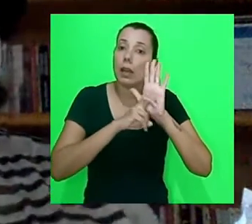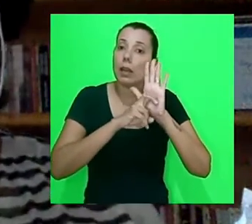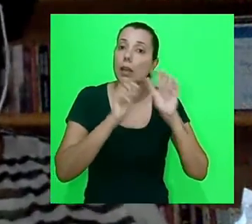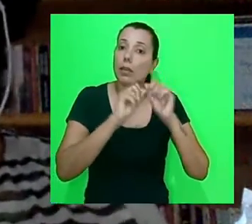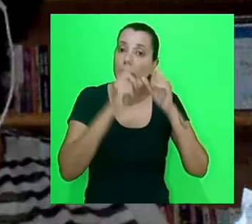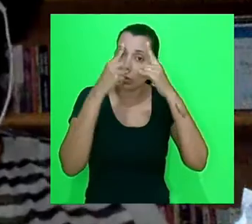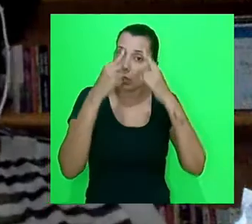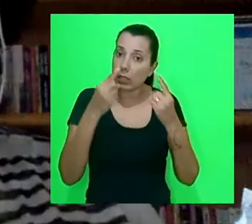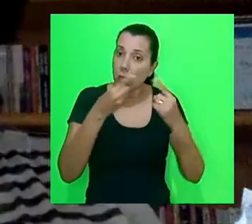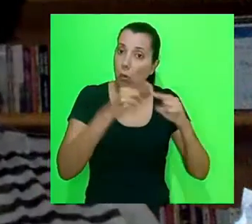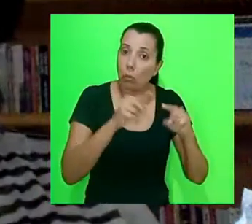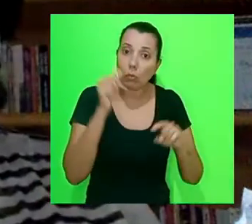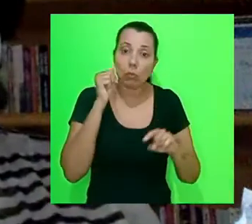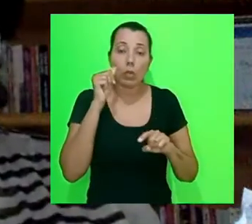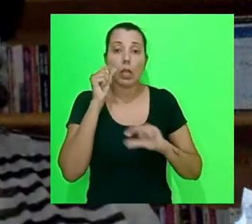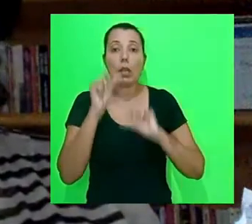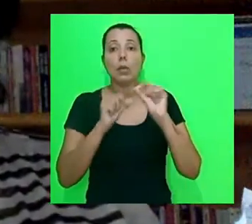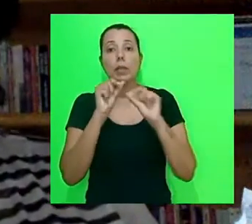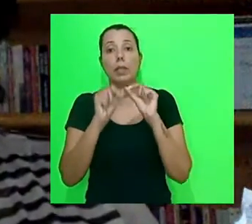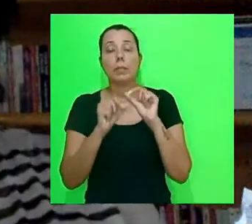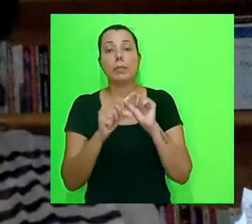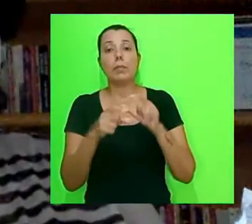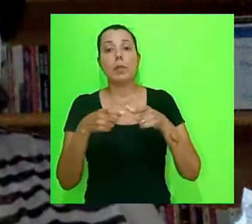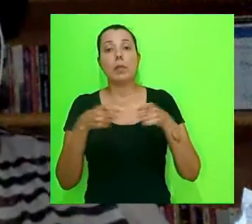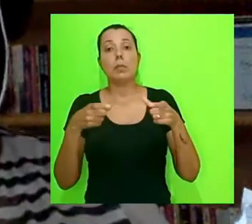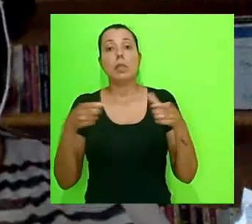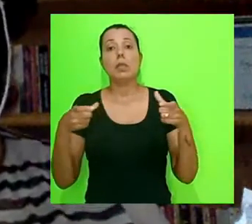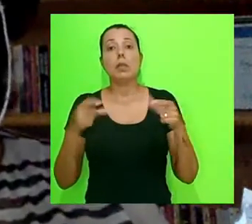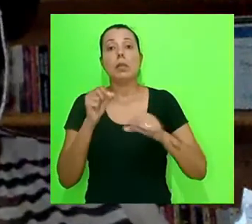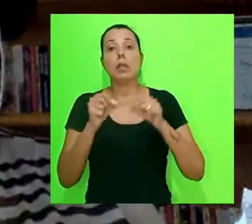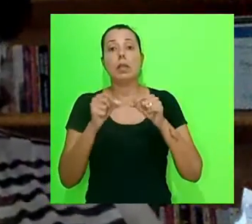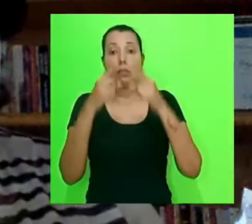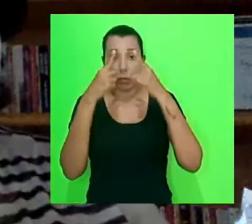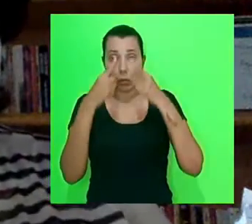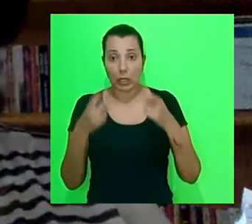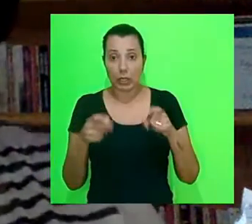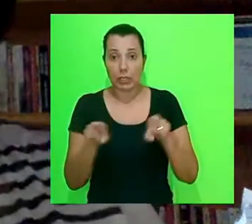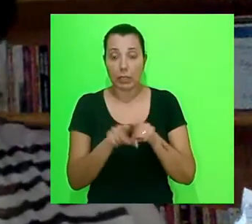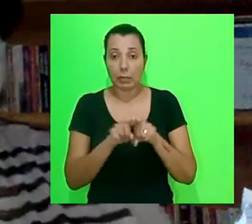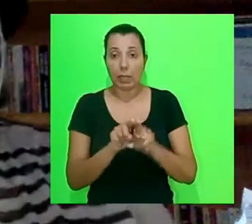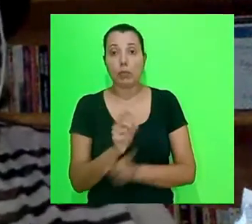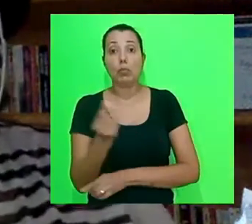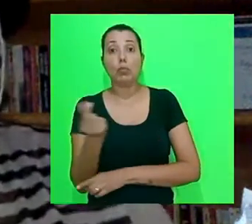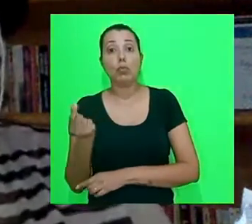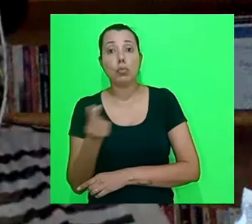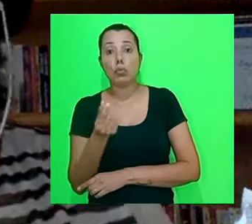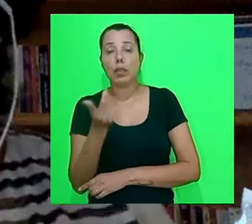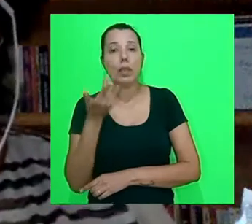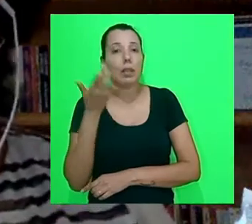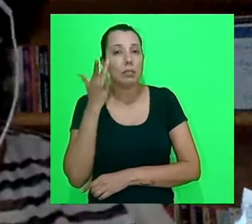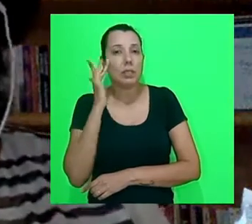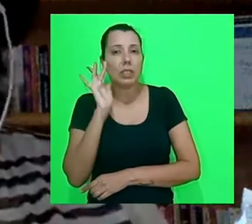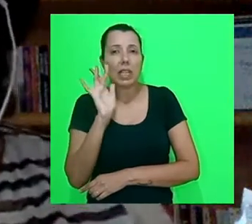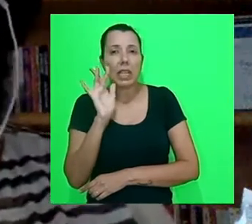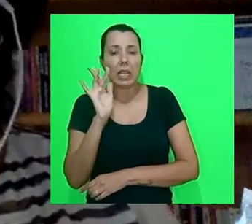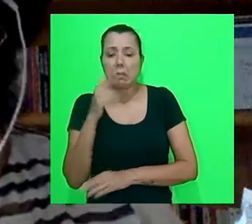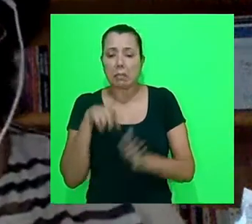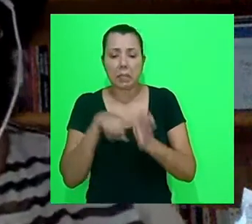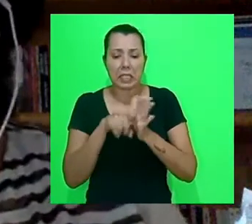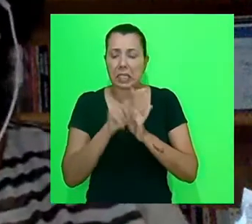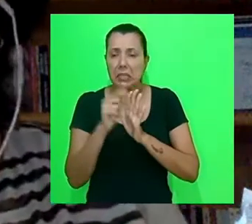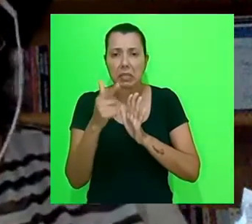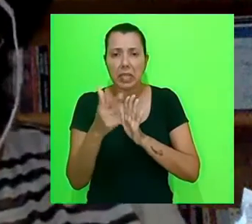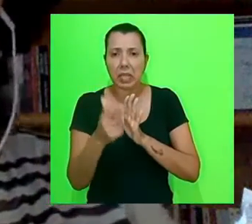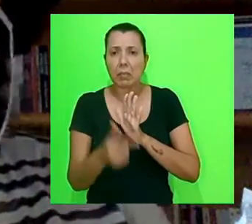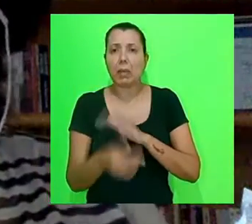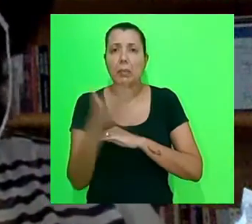observações que a gente tem. Eu diria que o fato da mulher hoje estar dentro de casa sem poder